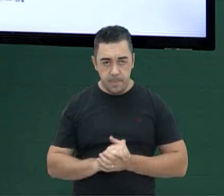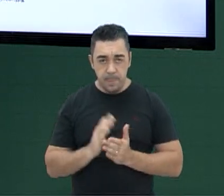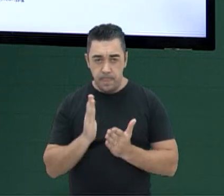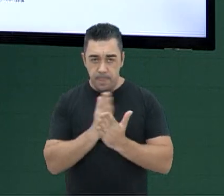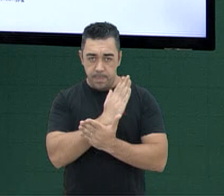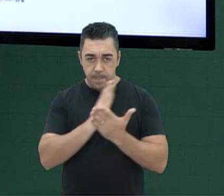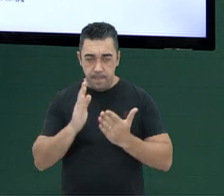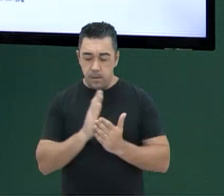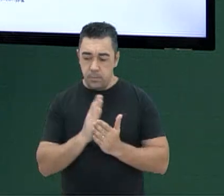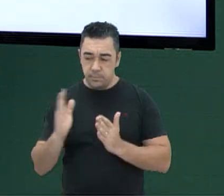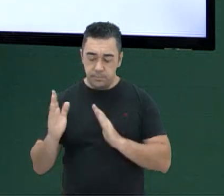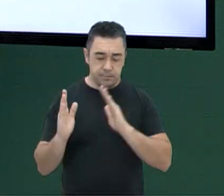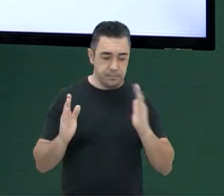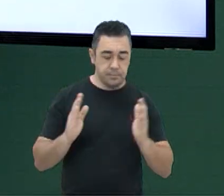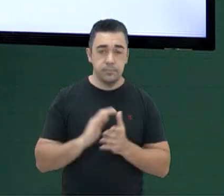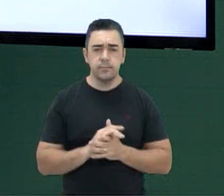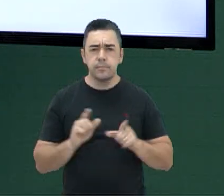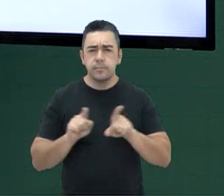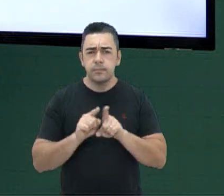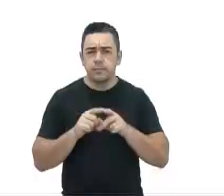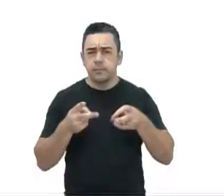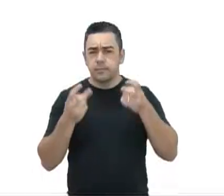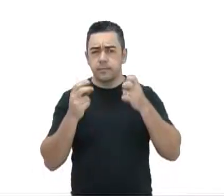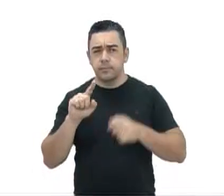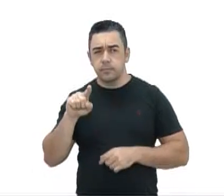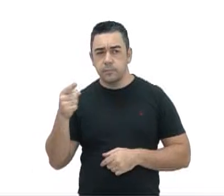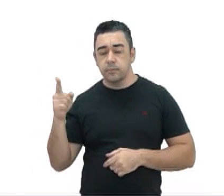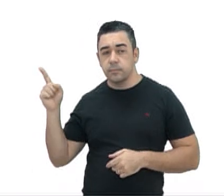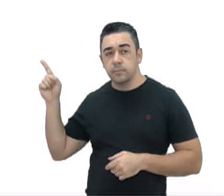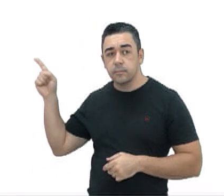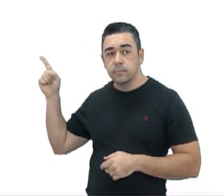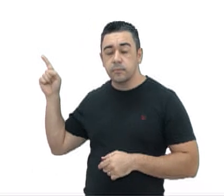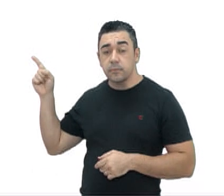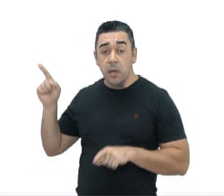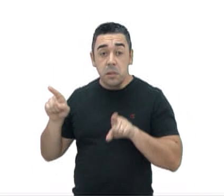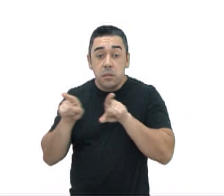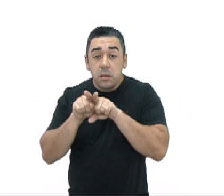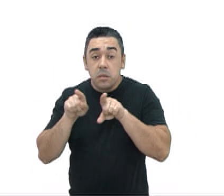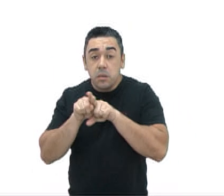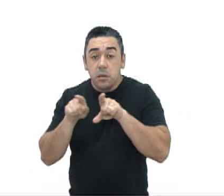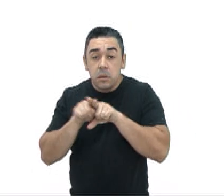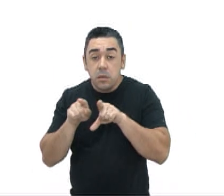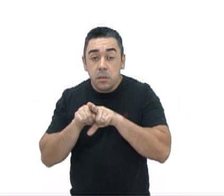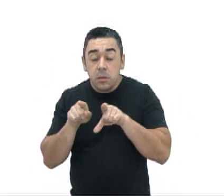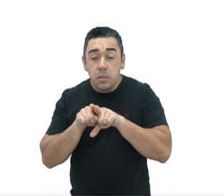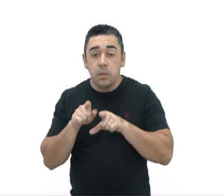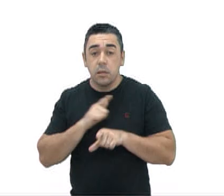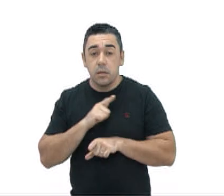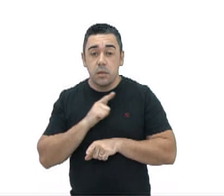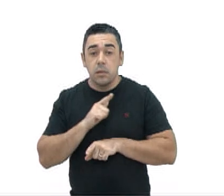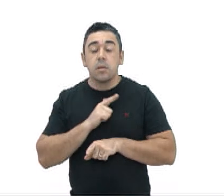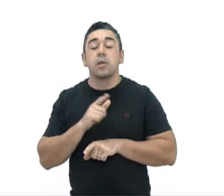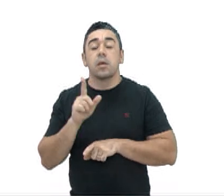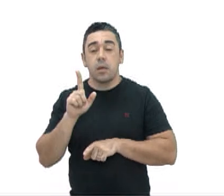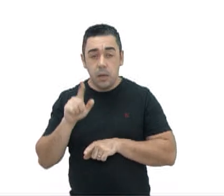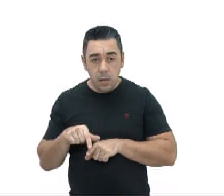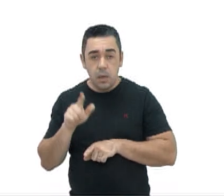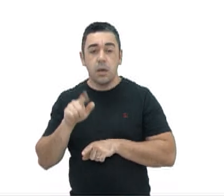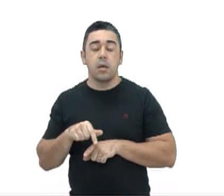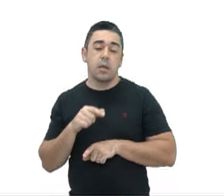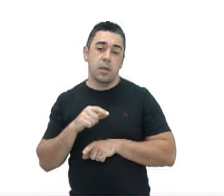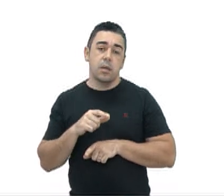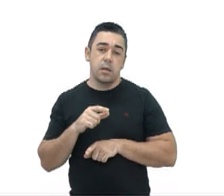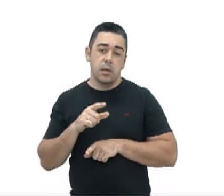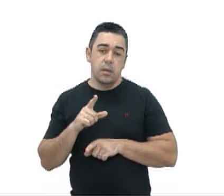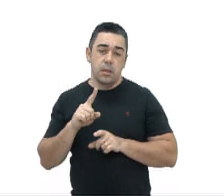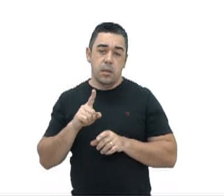Além disso, nós vamos observar na próxima imagem que a denominação dos meridianos, eles também são identificados